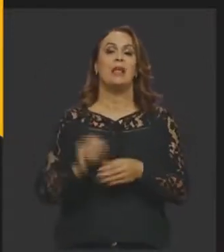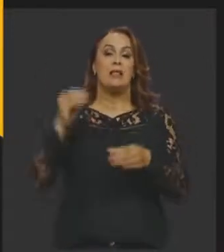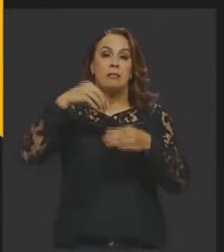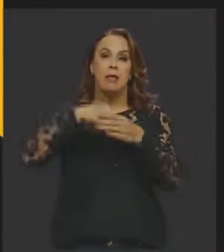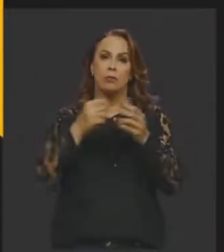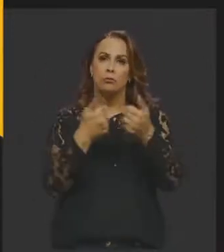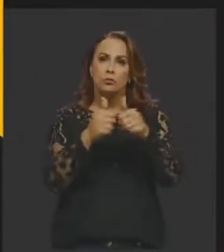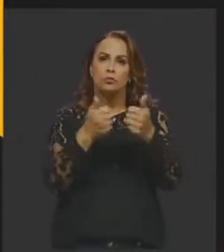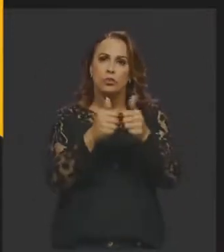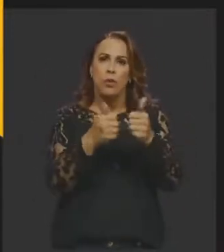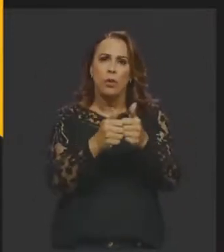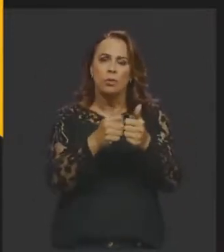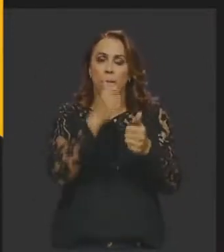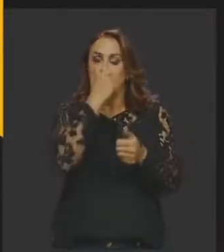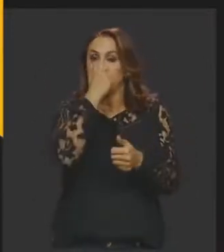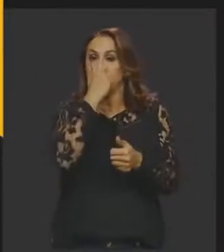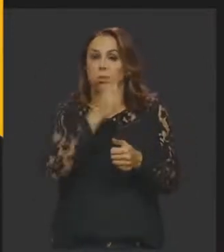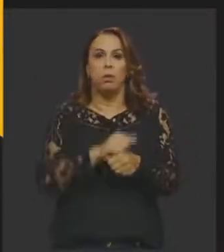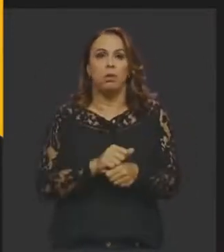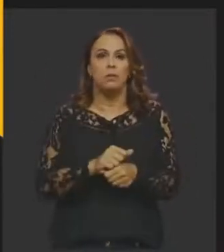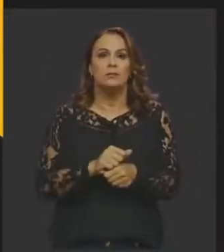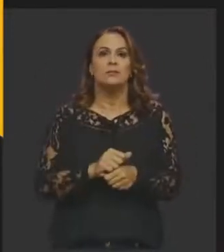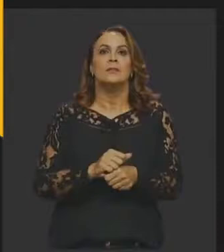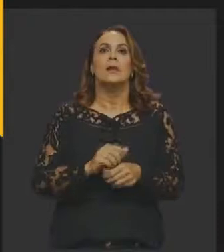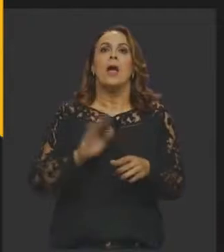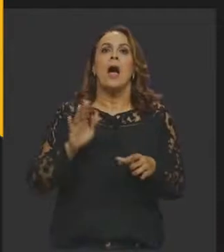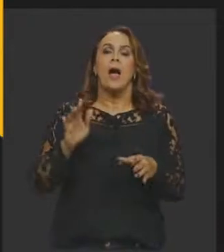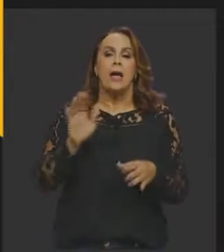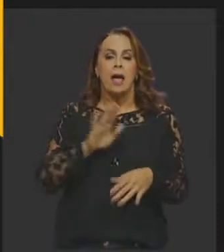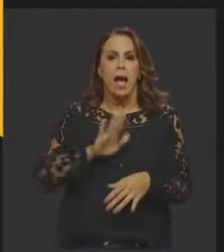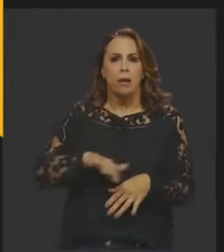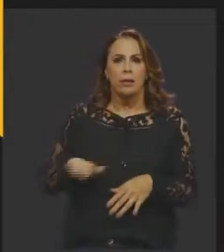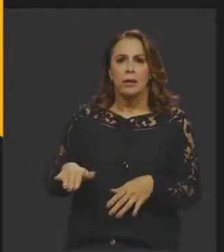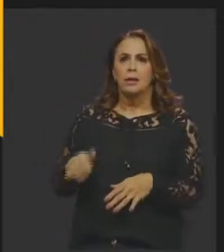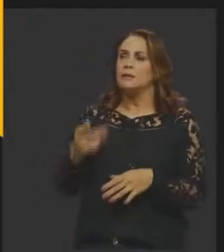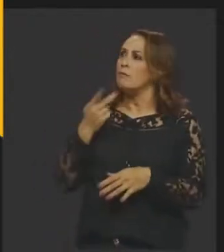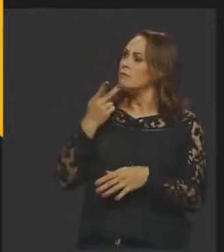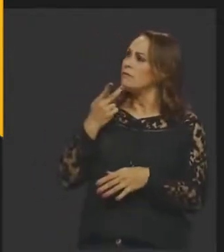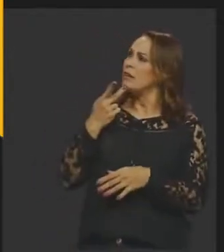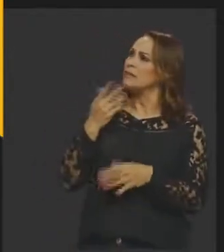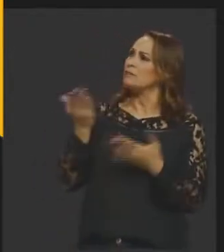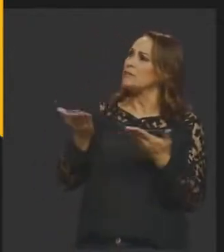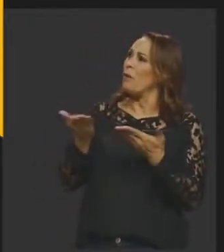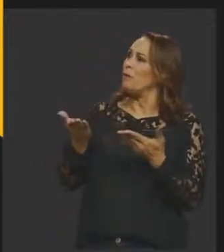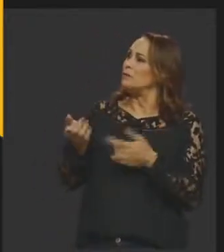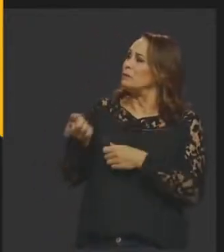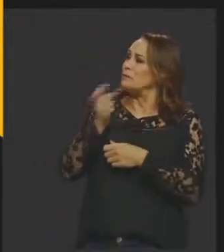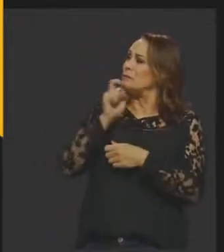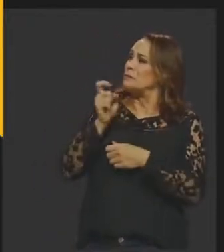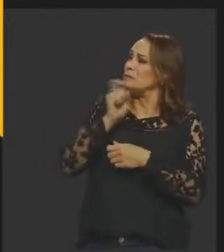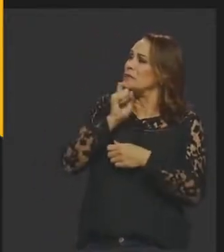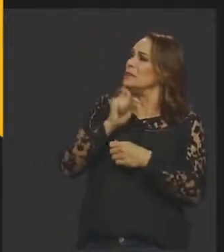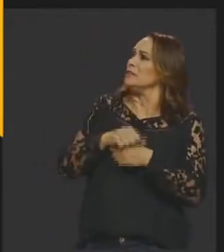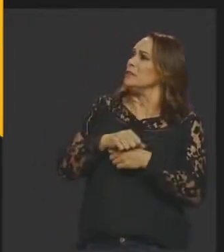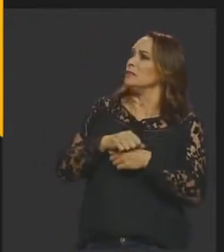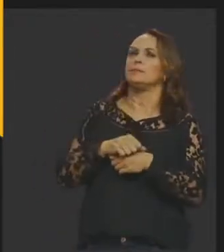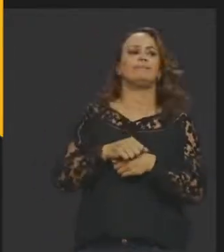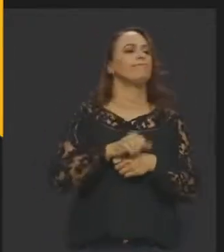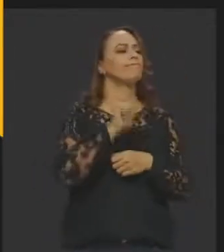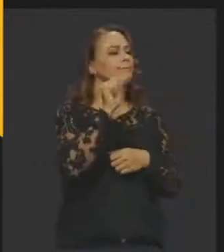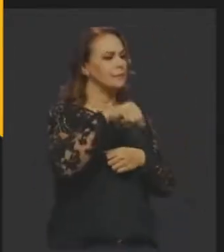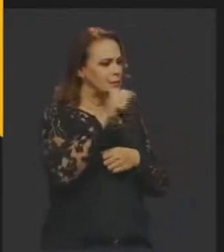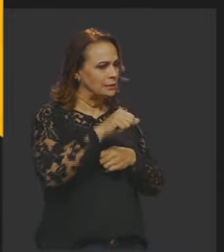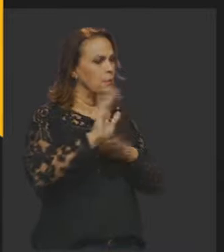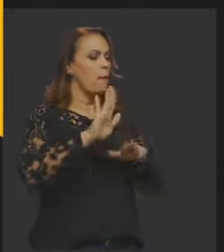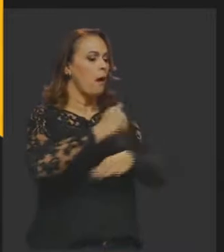mãe: "Como está frio aqui?" A mãe responde: "Pode estar frio, mas é necessário manter a janela aberta." Por que